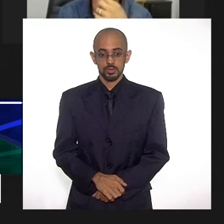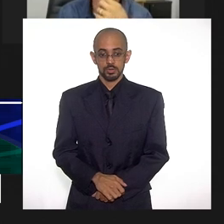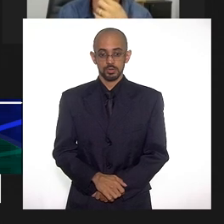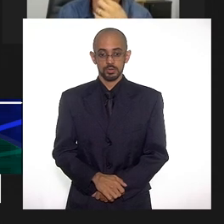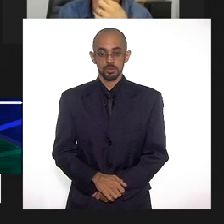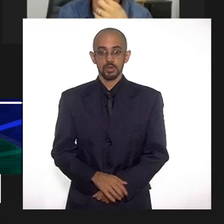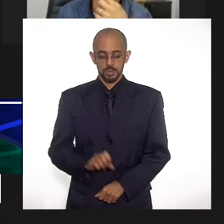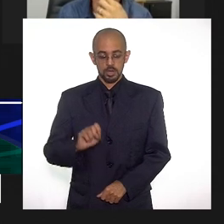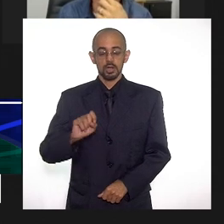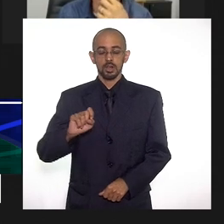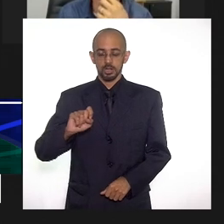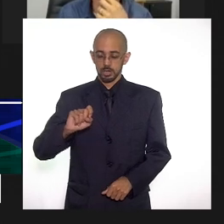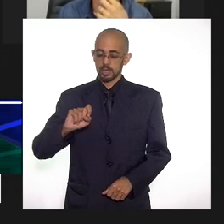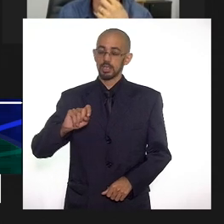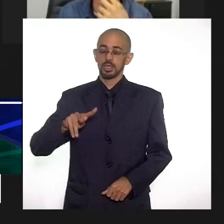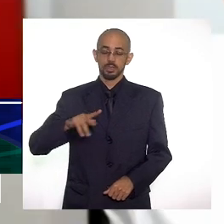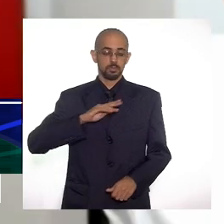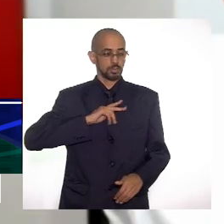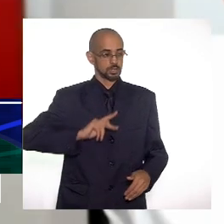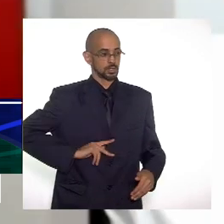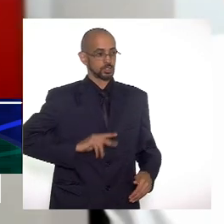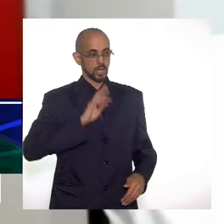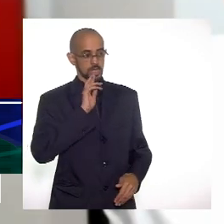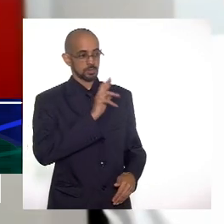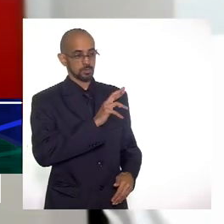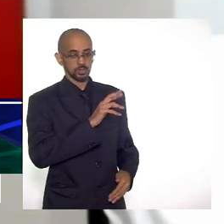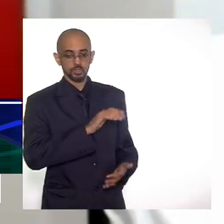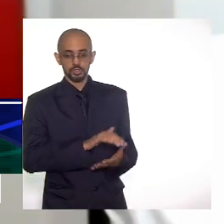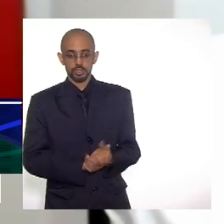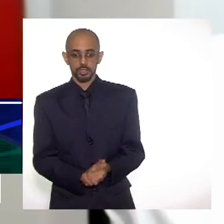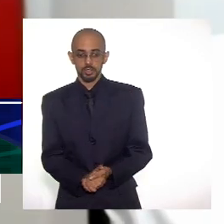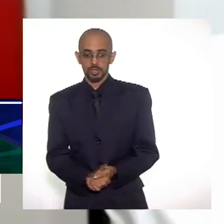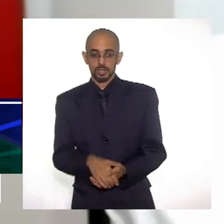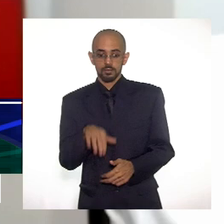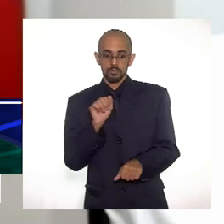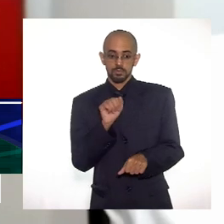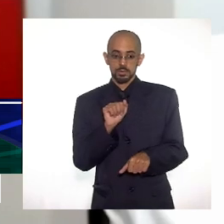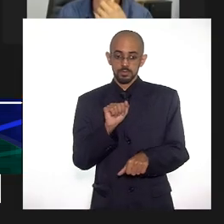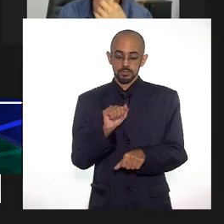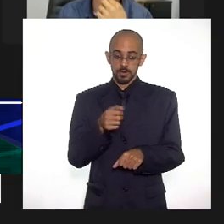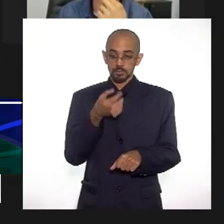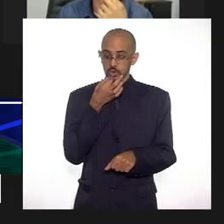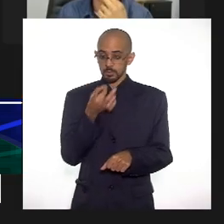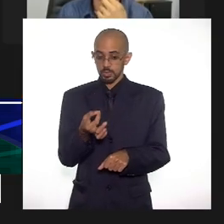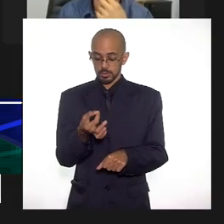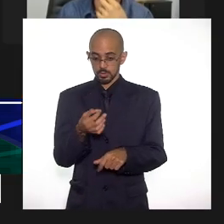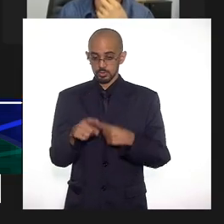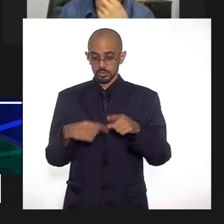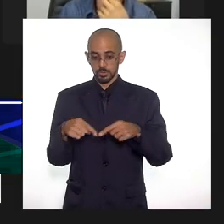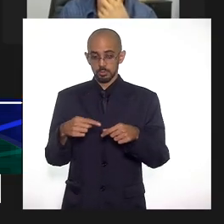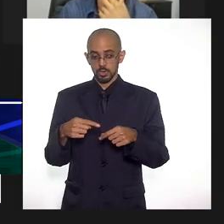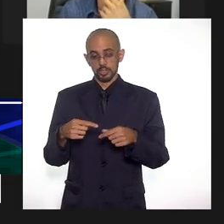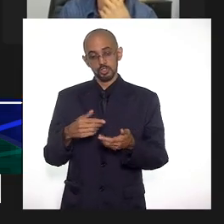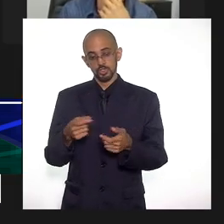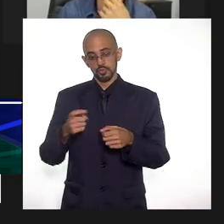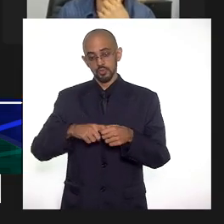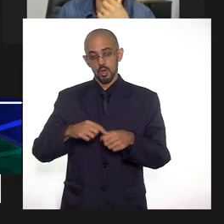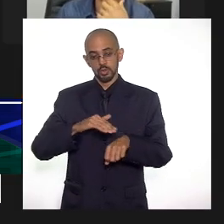Ok. Vamos colher os pareceres e já já falamos. Tá bom.